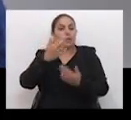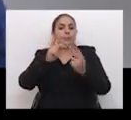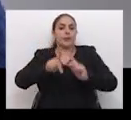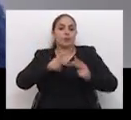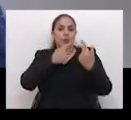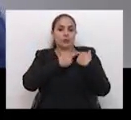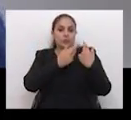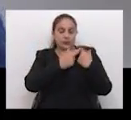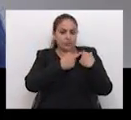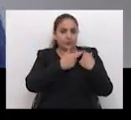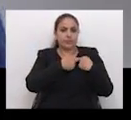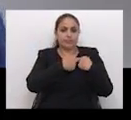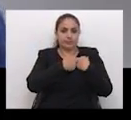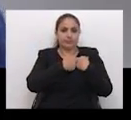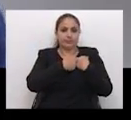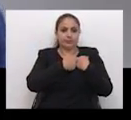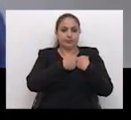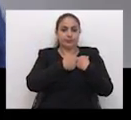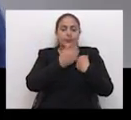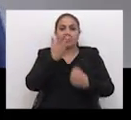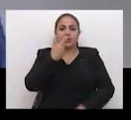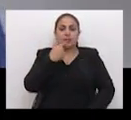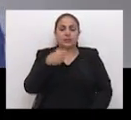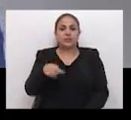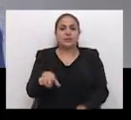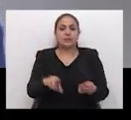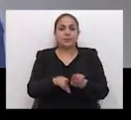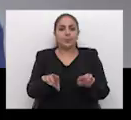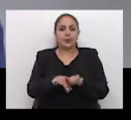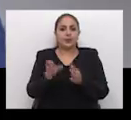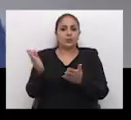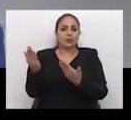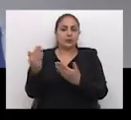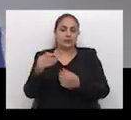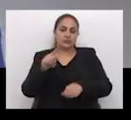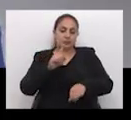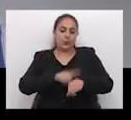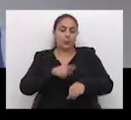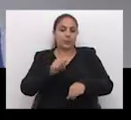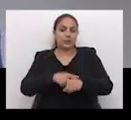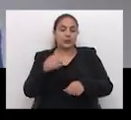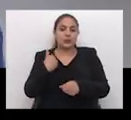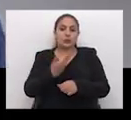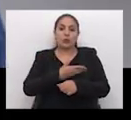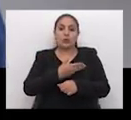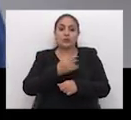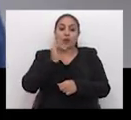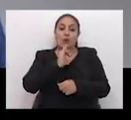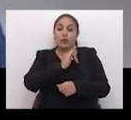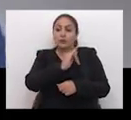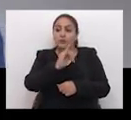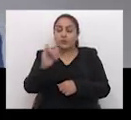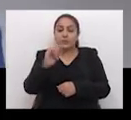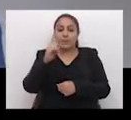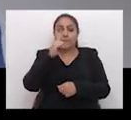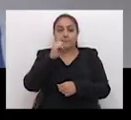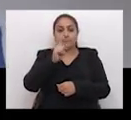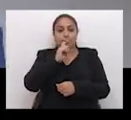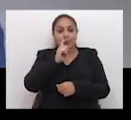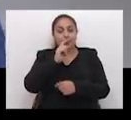para os responsáveis legais, né, da criança ou do adolescente, e nesse momento a gente notifica esses